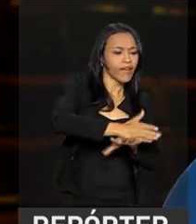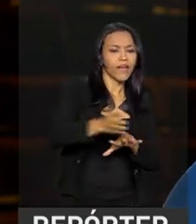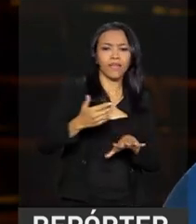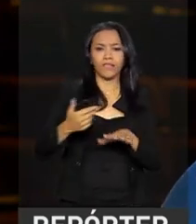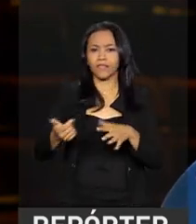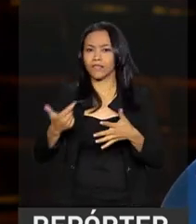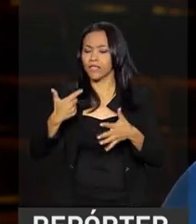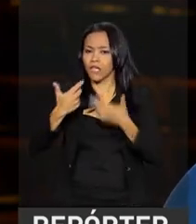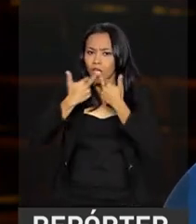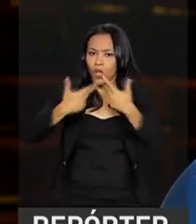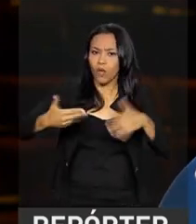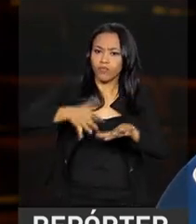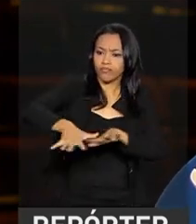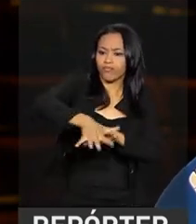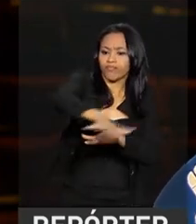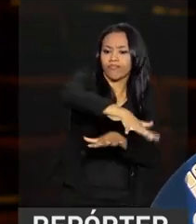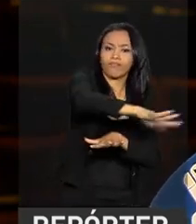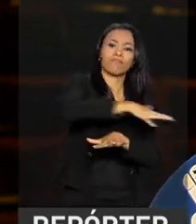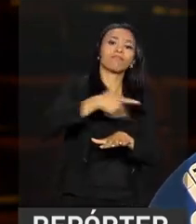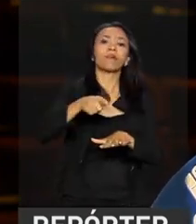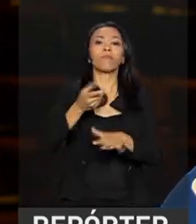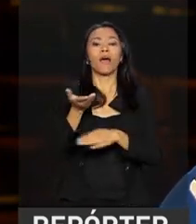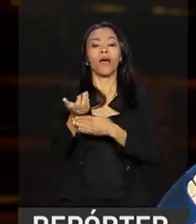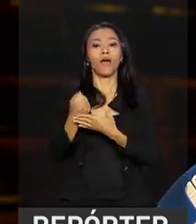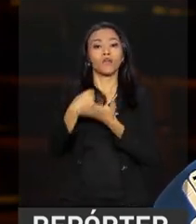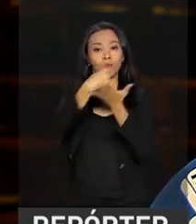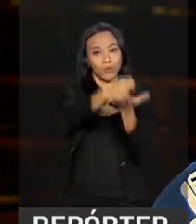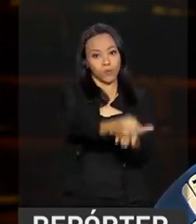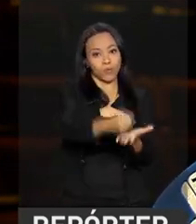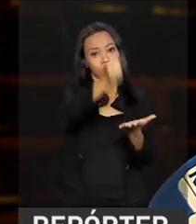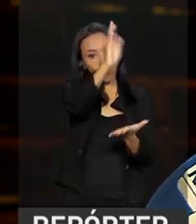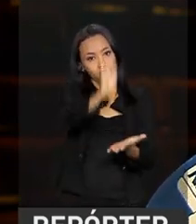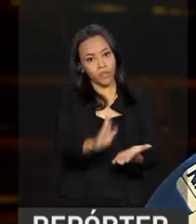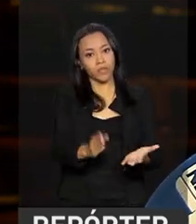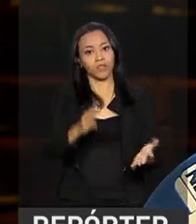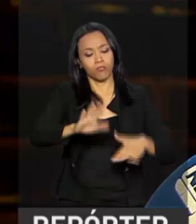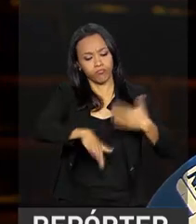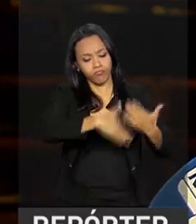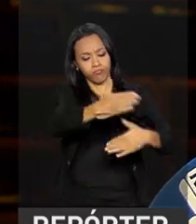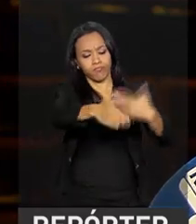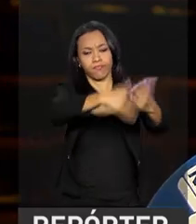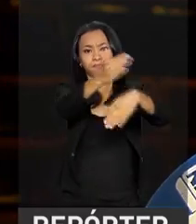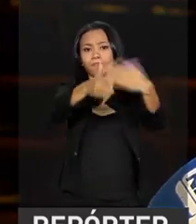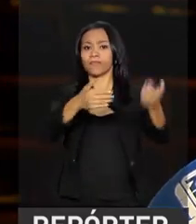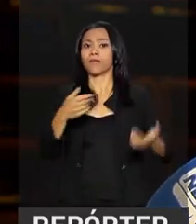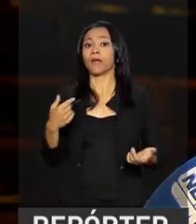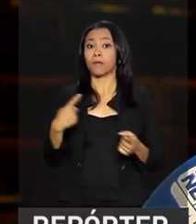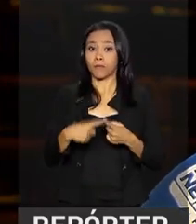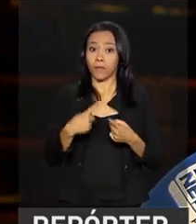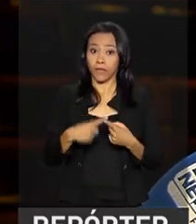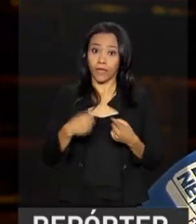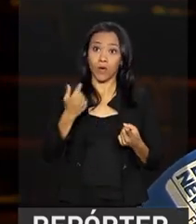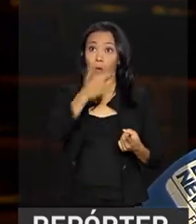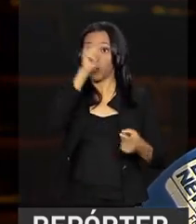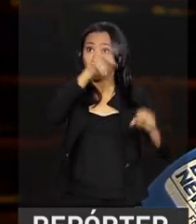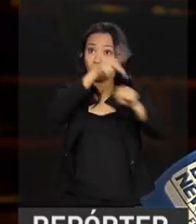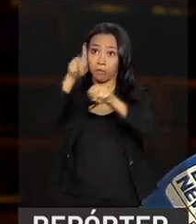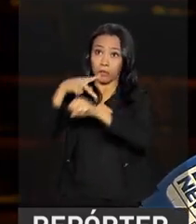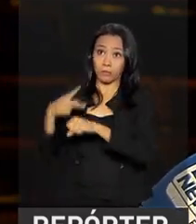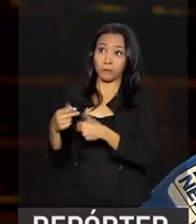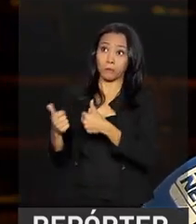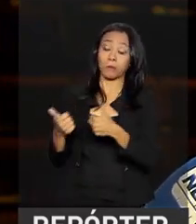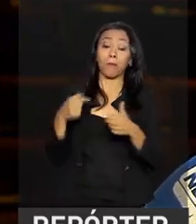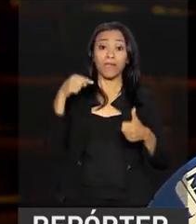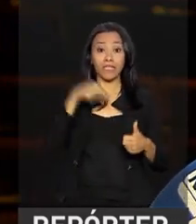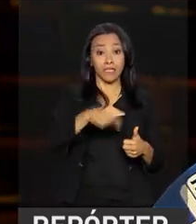a dar grandes saltos que ajudou o brasil a fazer uma grande revolução revolução que nenhum país do mundo foi capaz de fazer num espaço